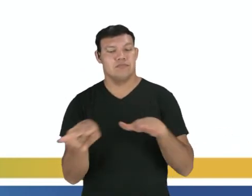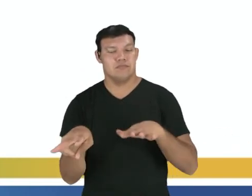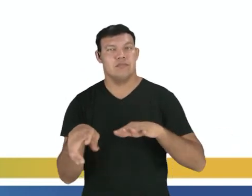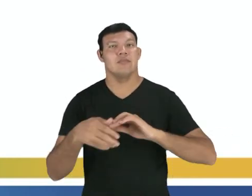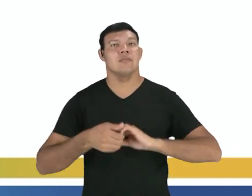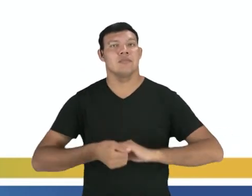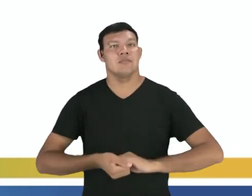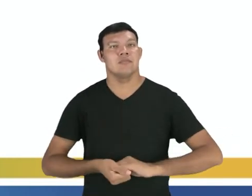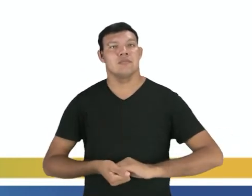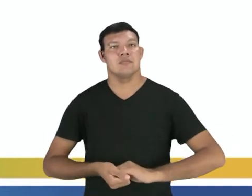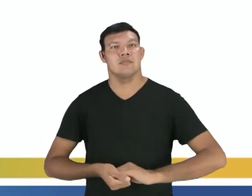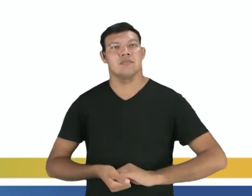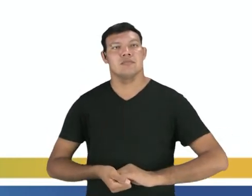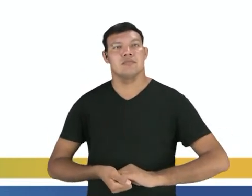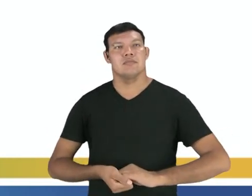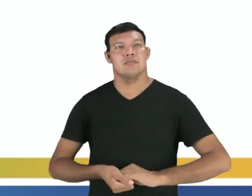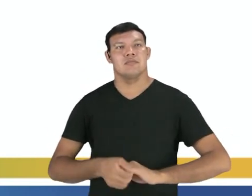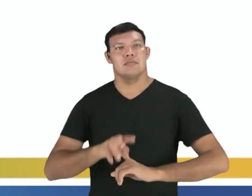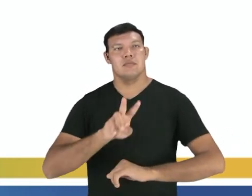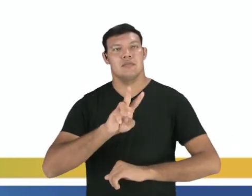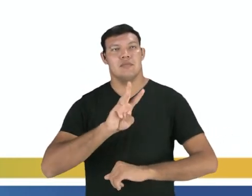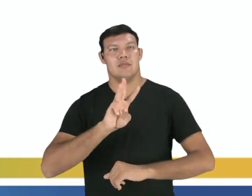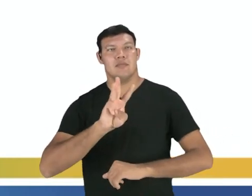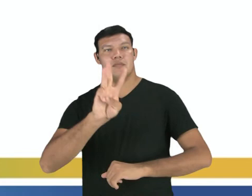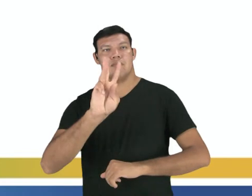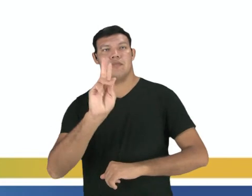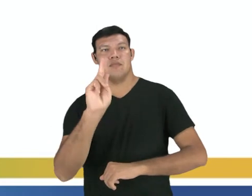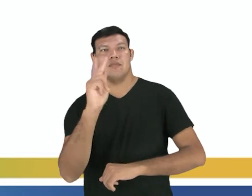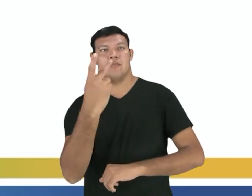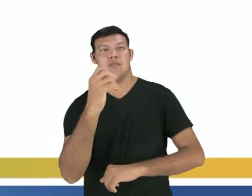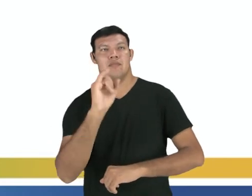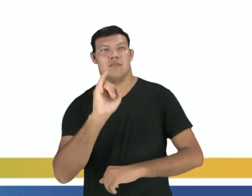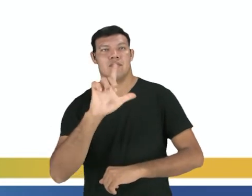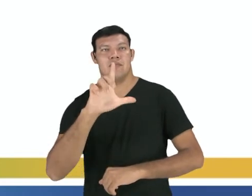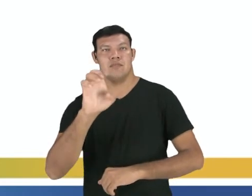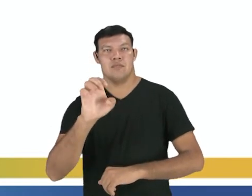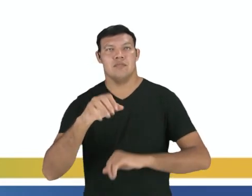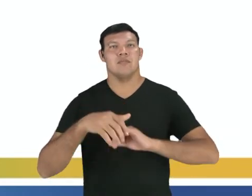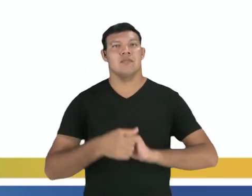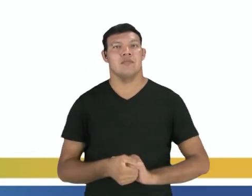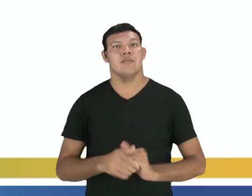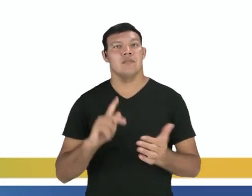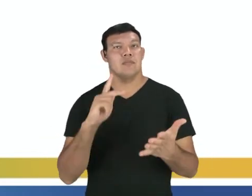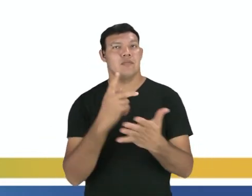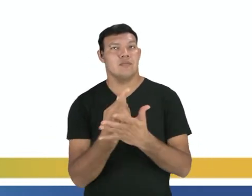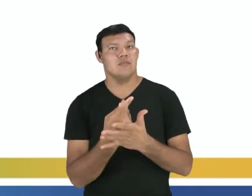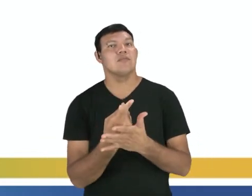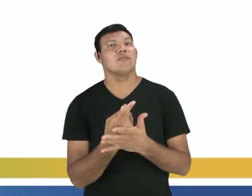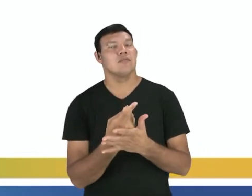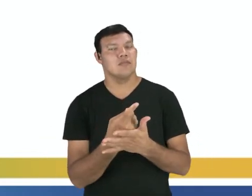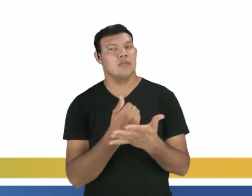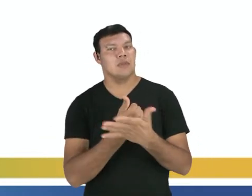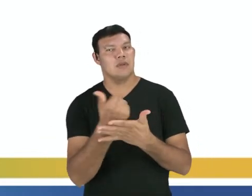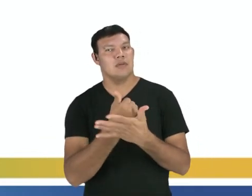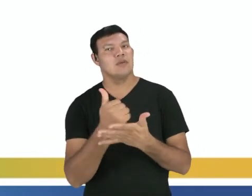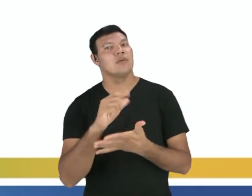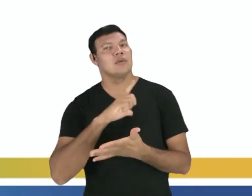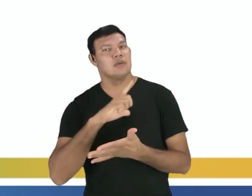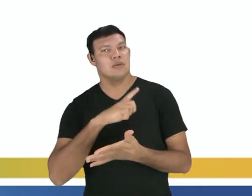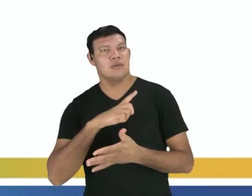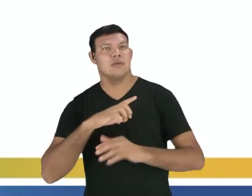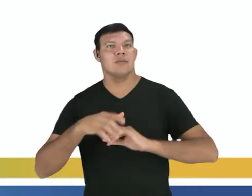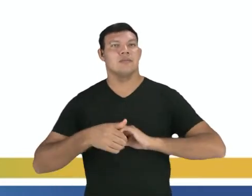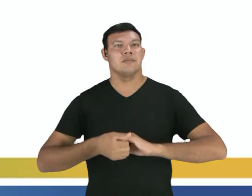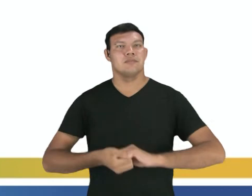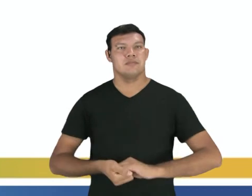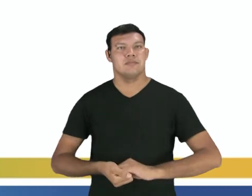semana esse é o durante Uai ou para expressar quando algo aconteceu enquanto outras são estava